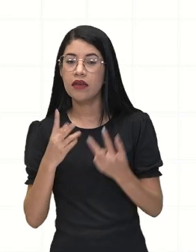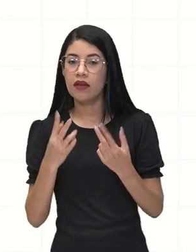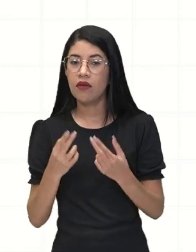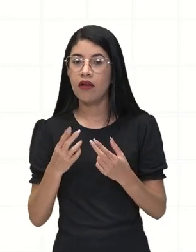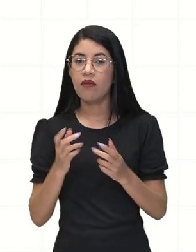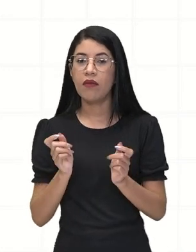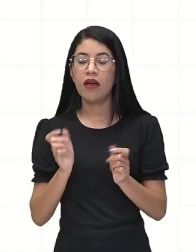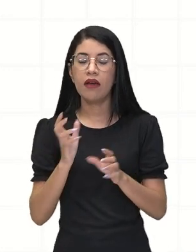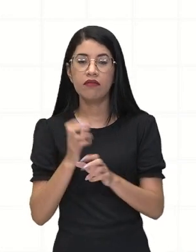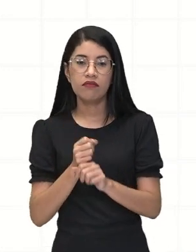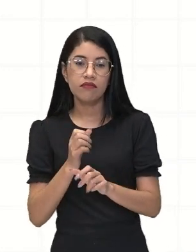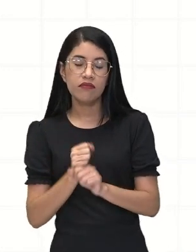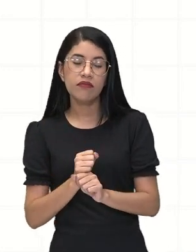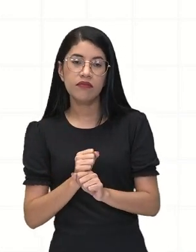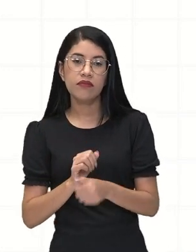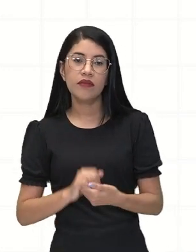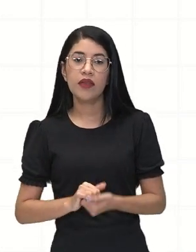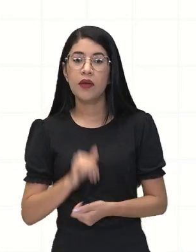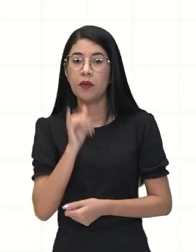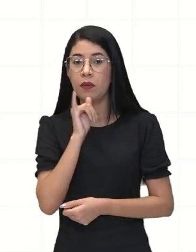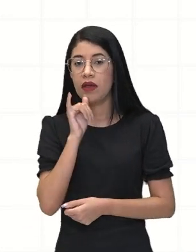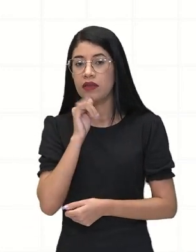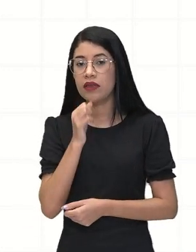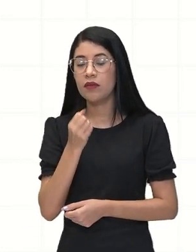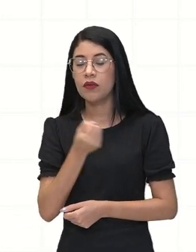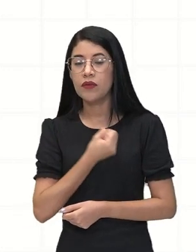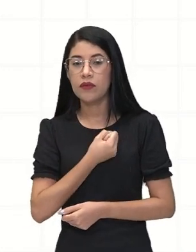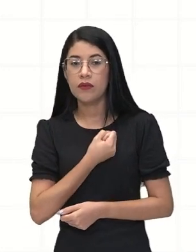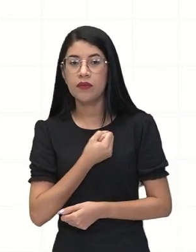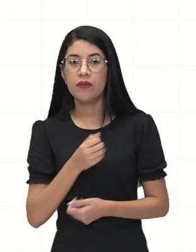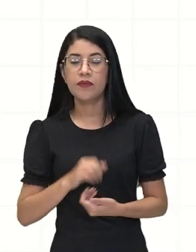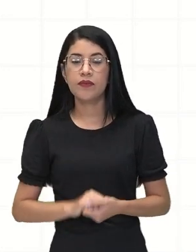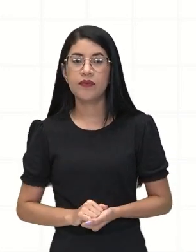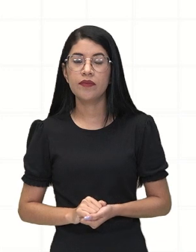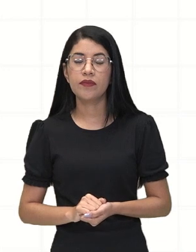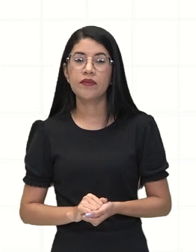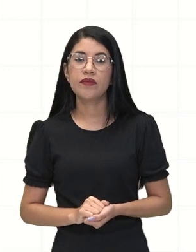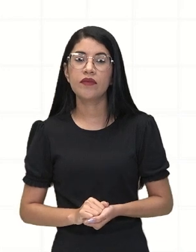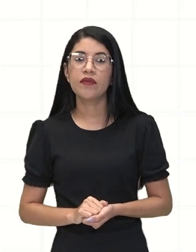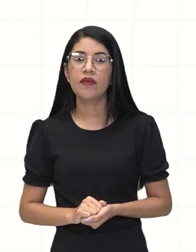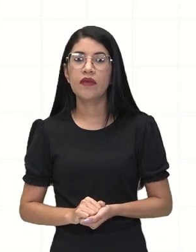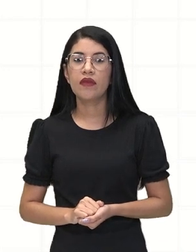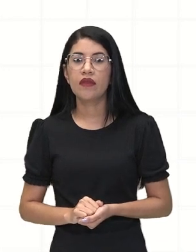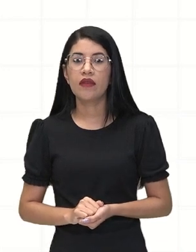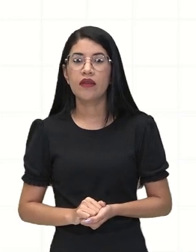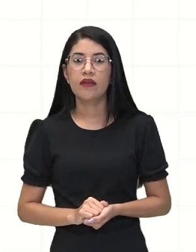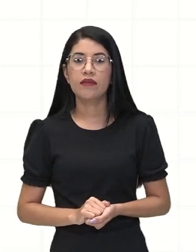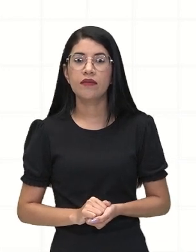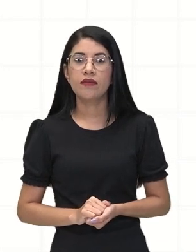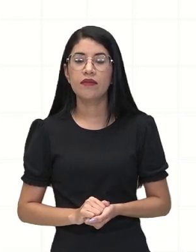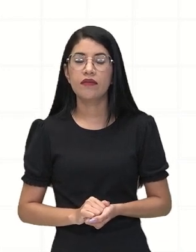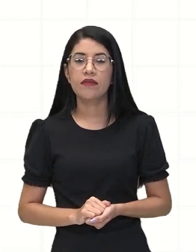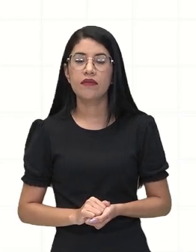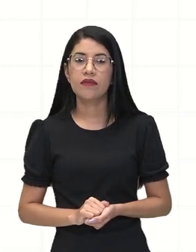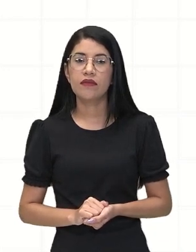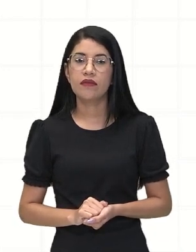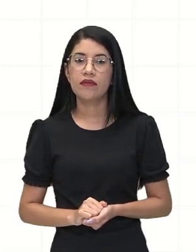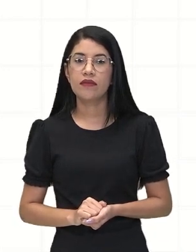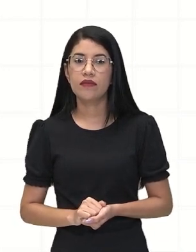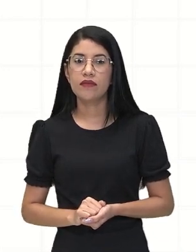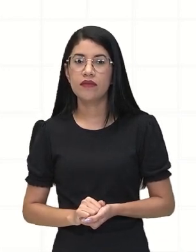resolver. Vamos com um exemplo numérico para ver se fica mais claro. Então, nós temos aqui,